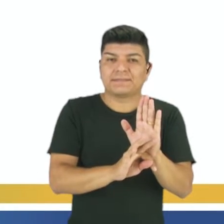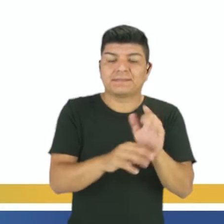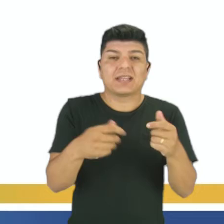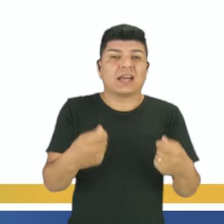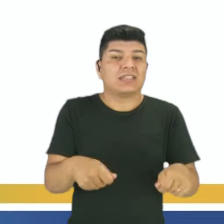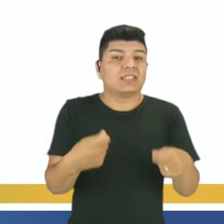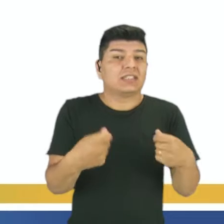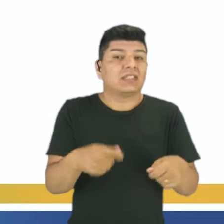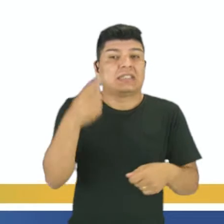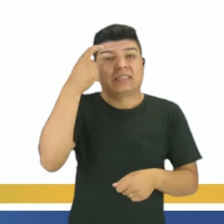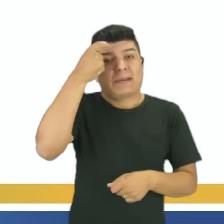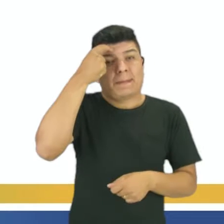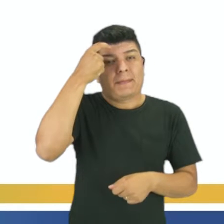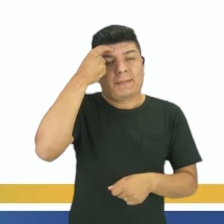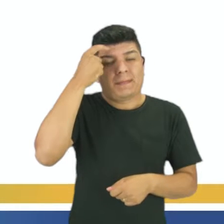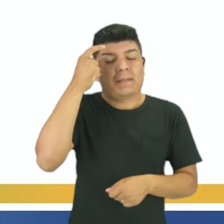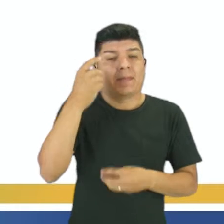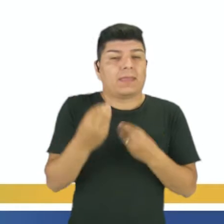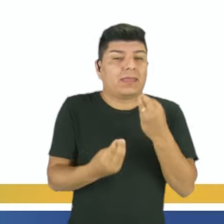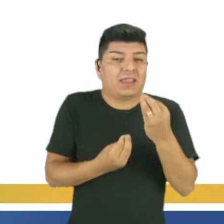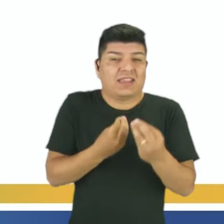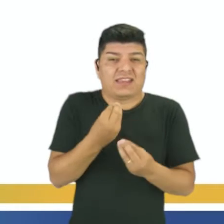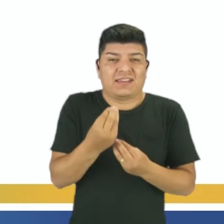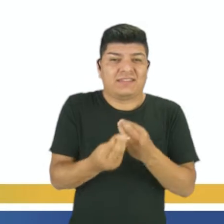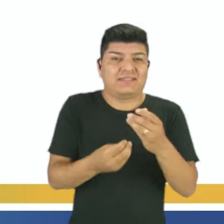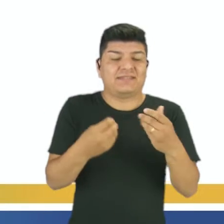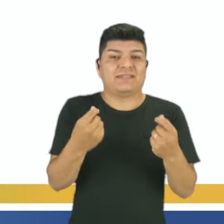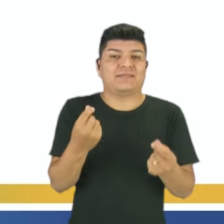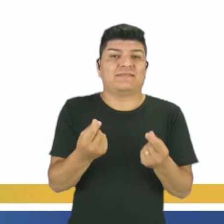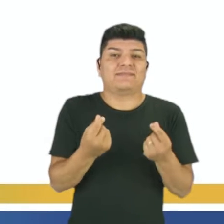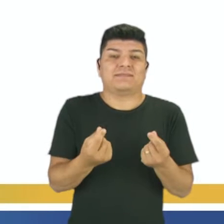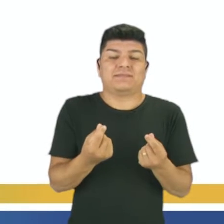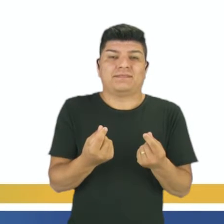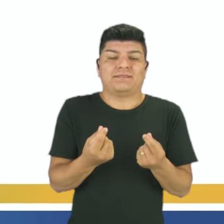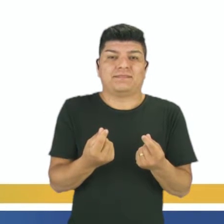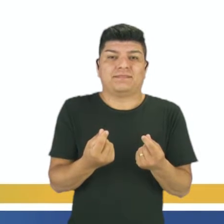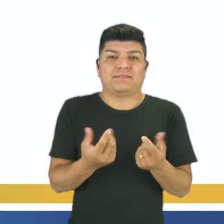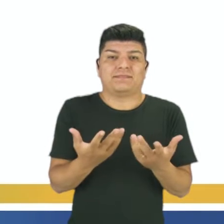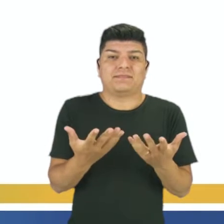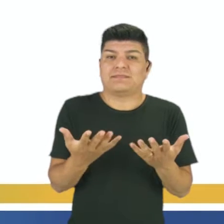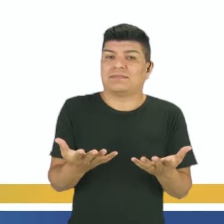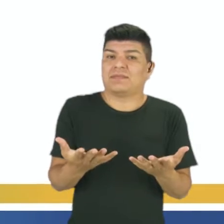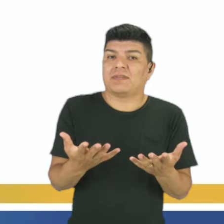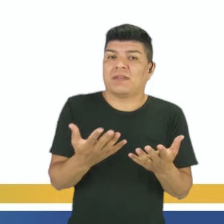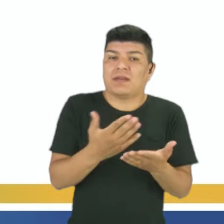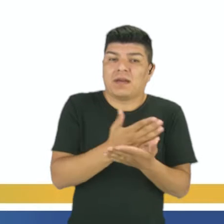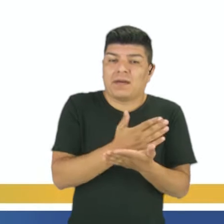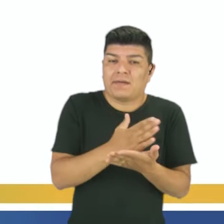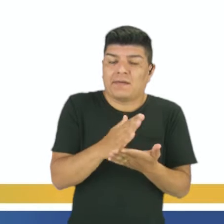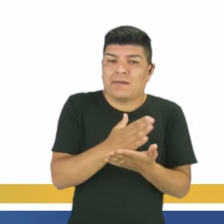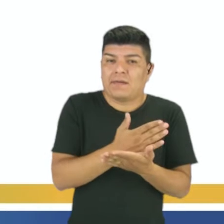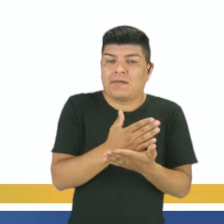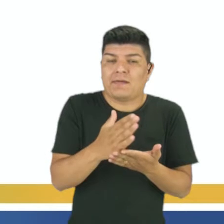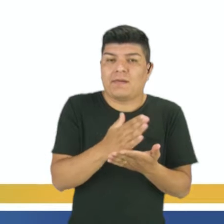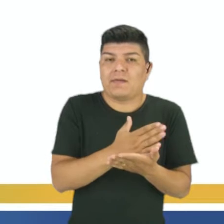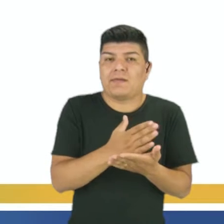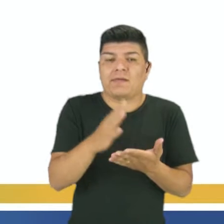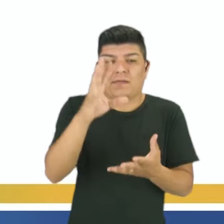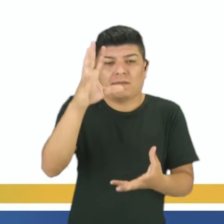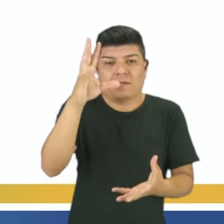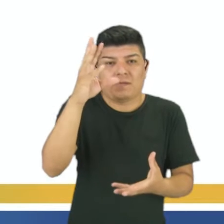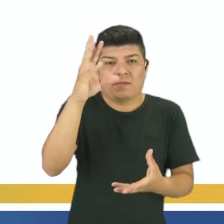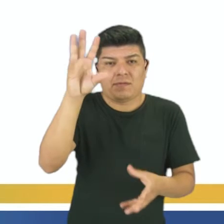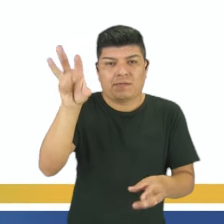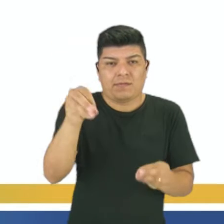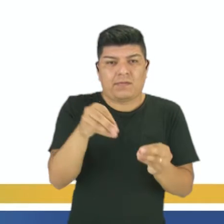você precisa pensar como você pretende tratar alguns elementos que compõem esse gênero